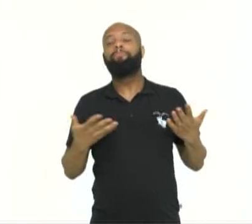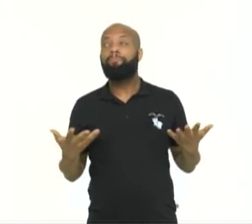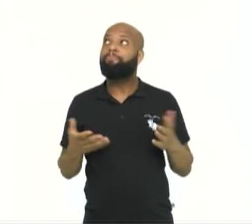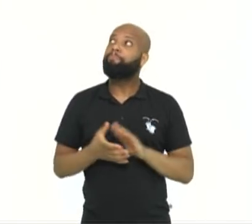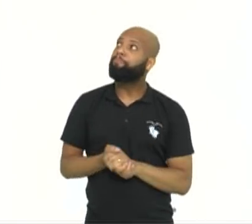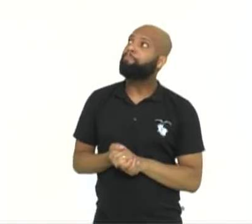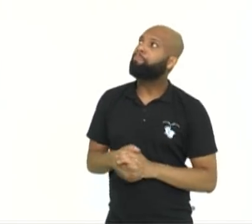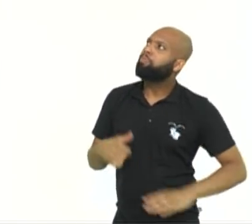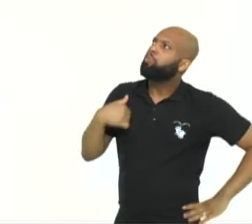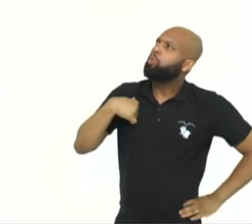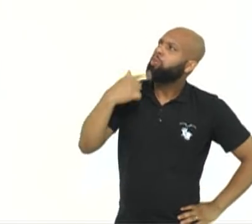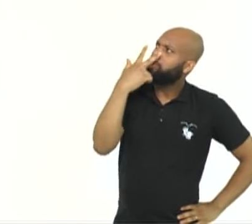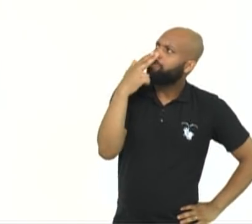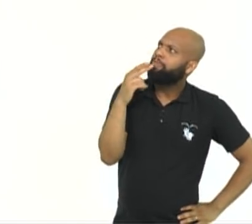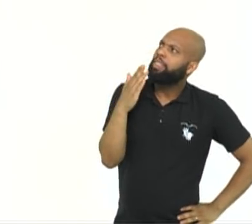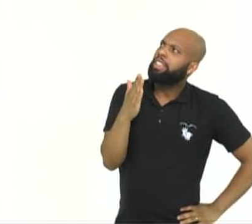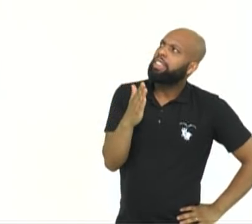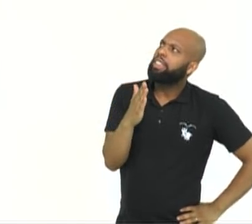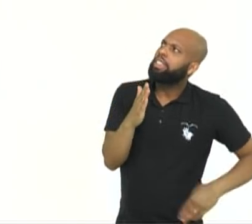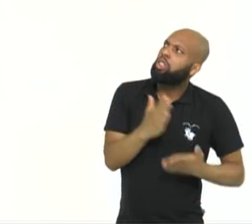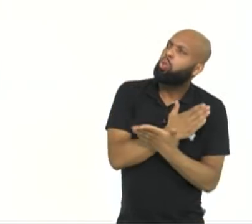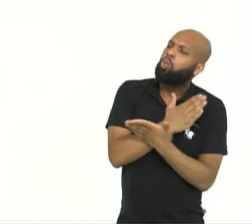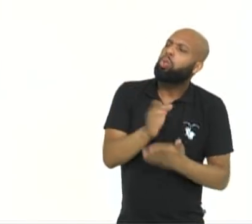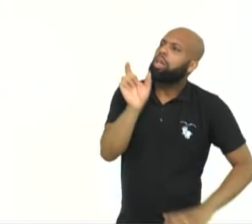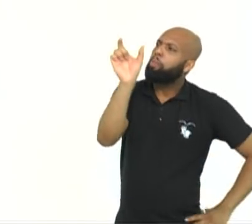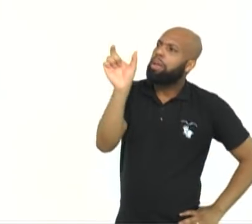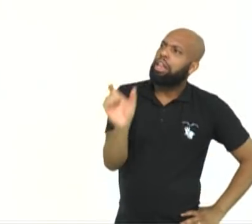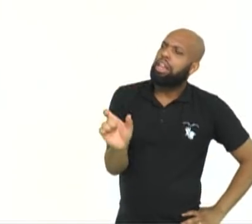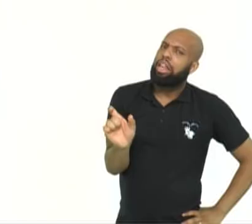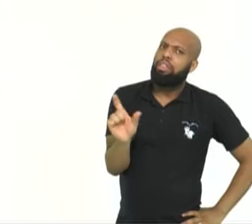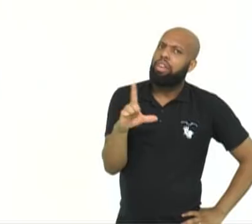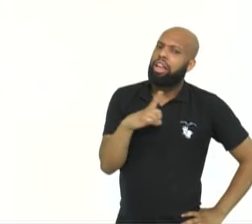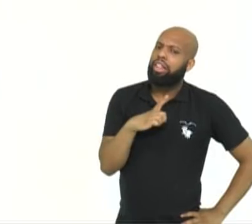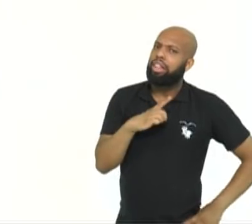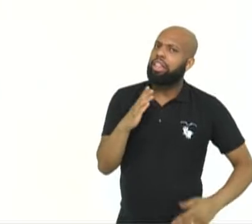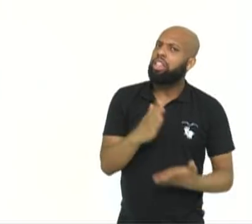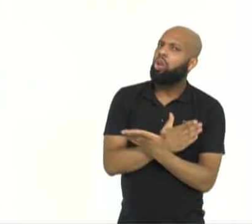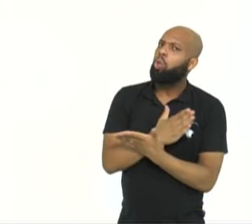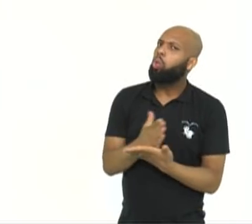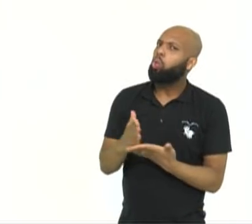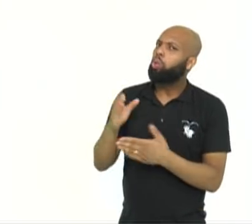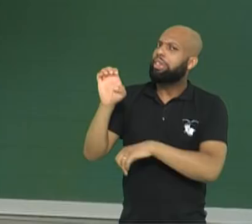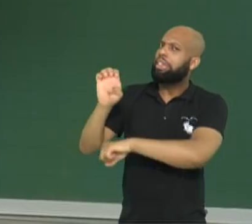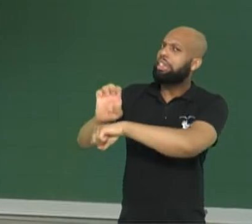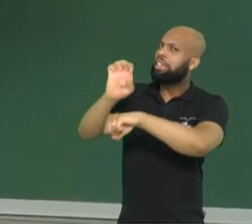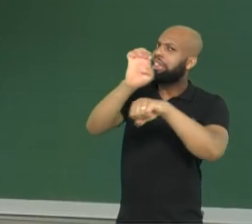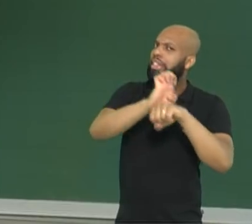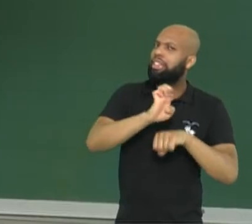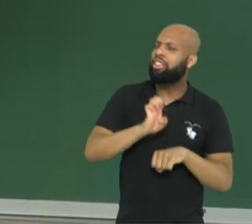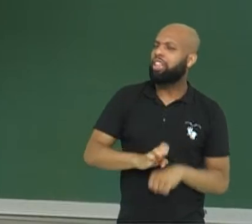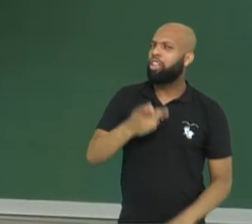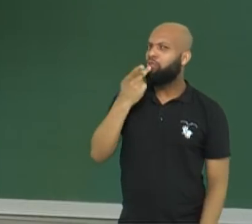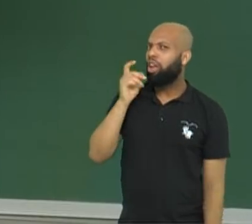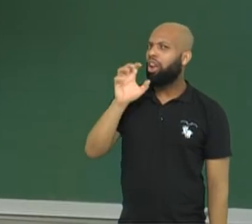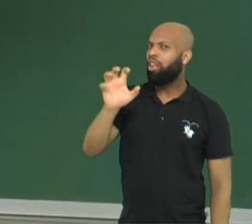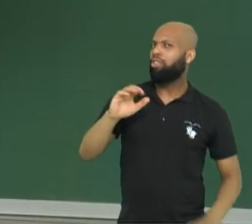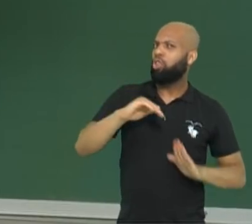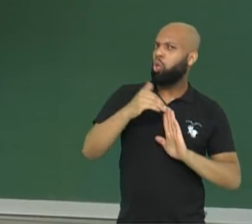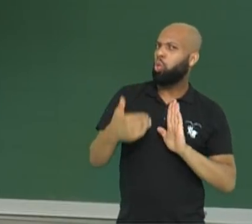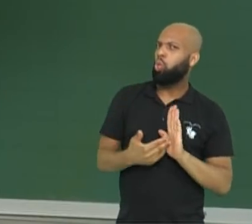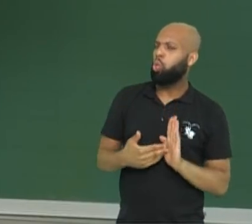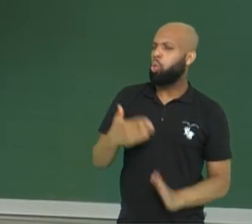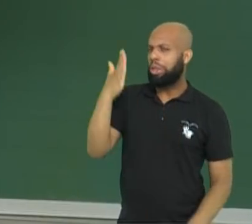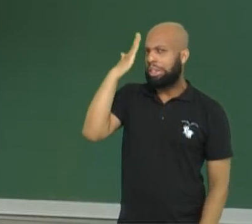Olha lá, algumas palavrinhas, elas são próprias de alguns lugares, né? E talvez nem todos tenham